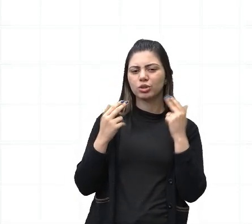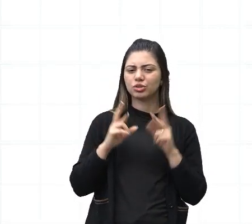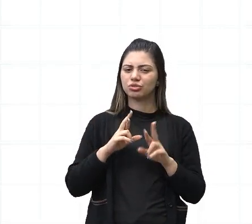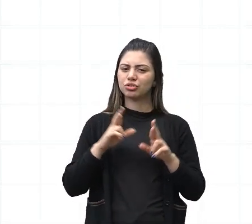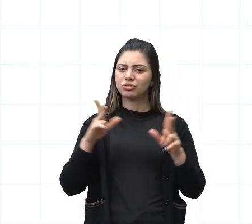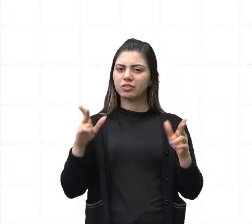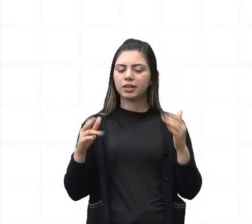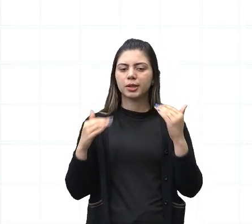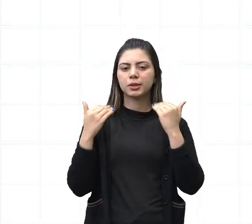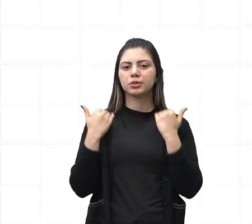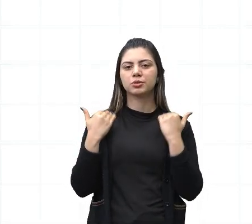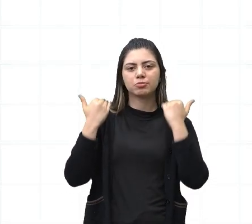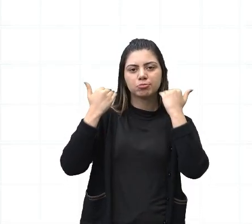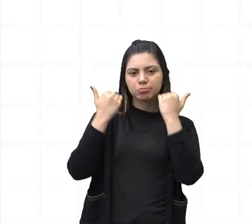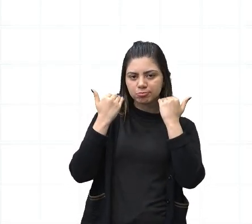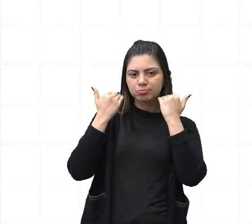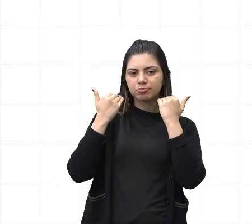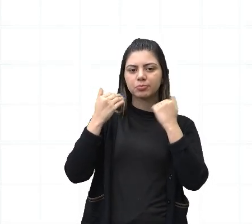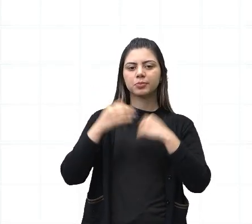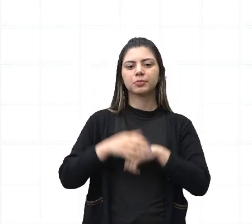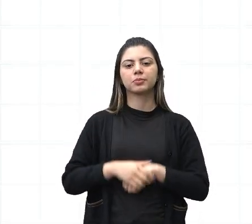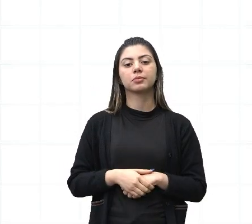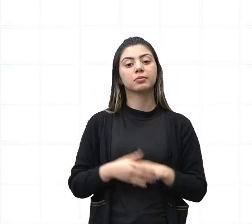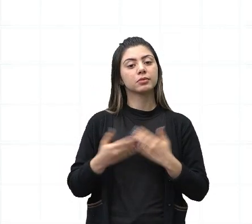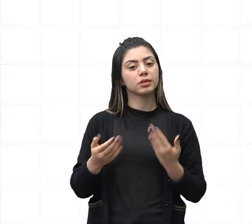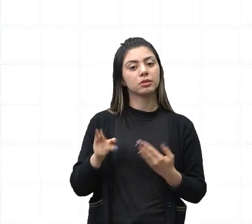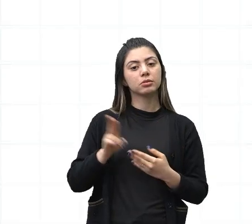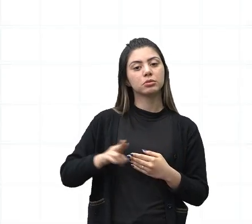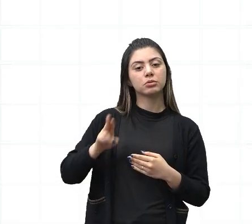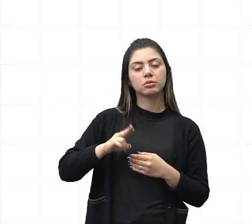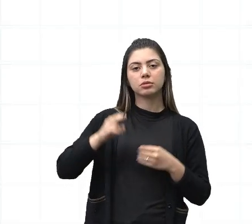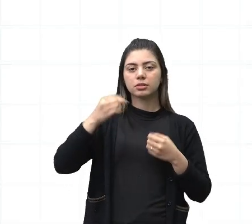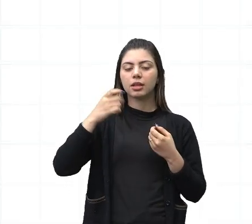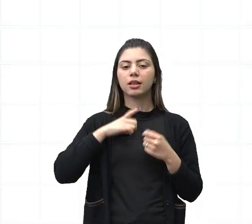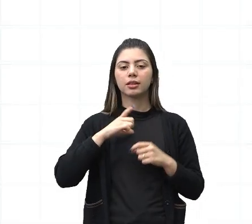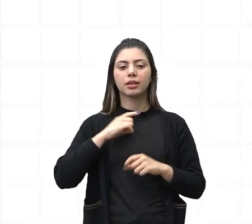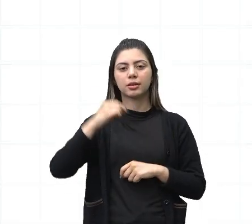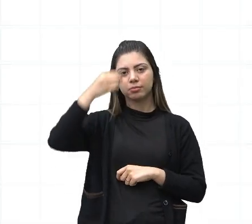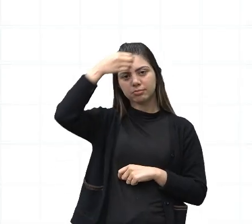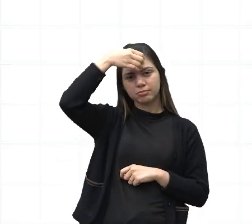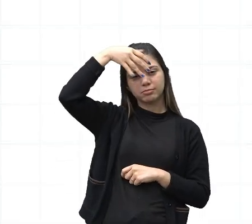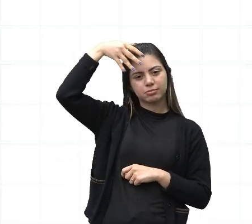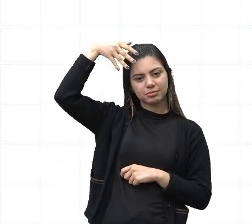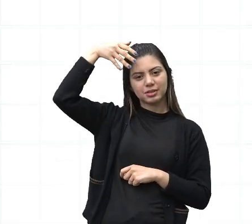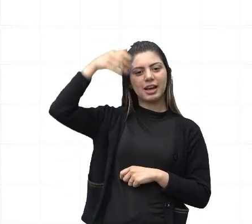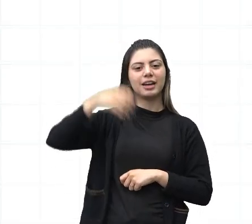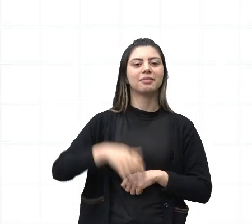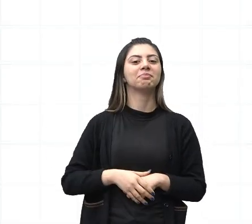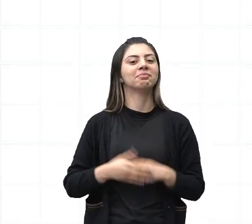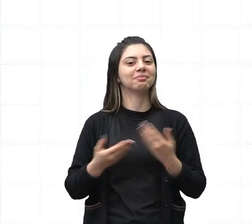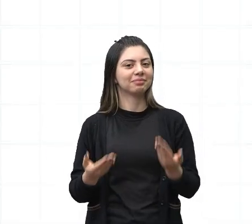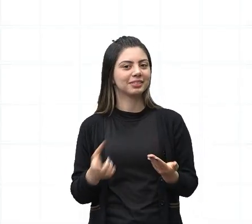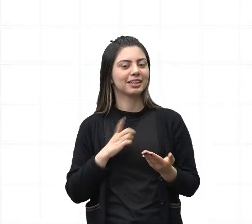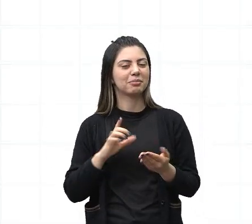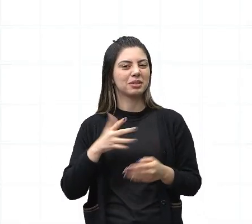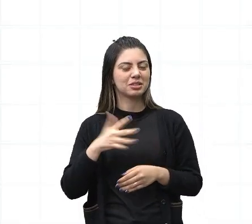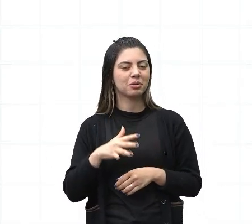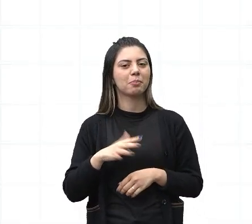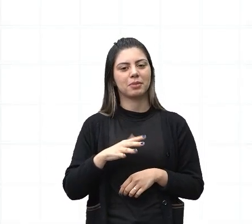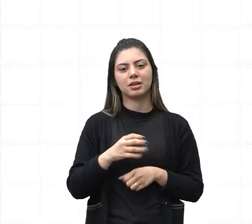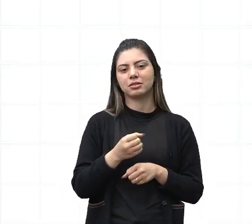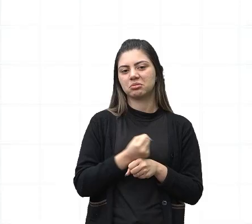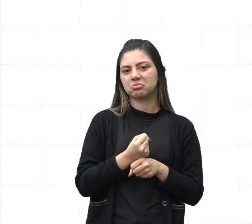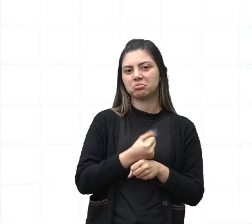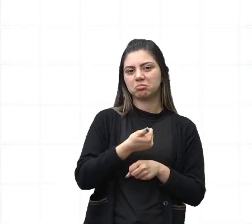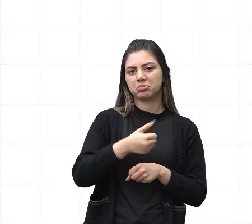mais curtinho. Né, a utilização das franjas, que era muito comum por volta dos anos 20. A gente já